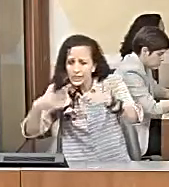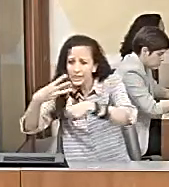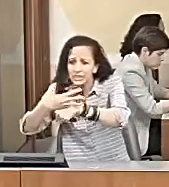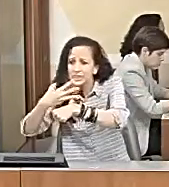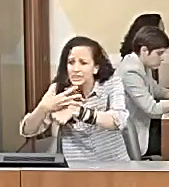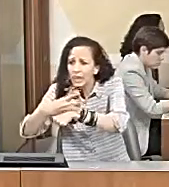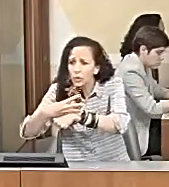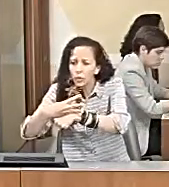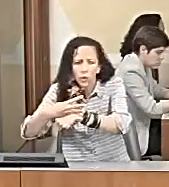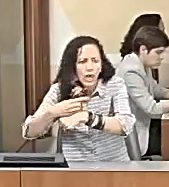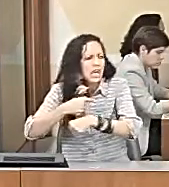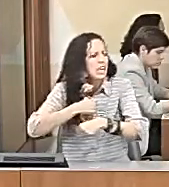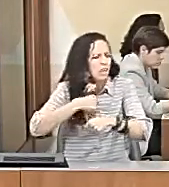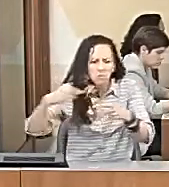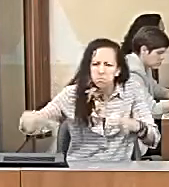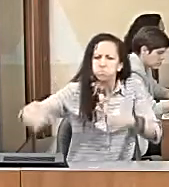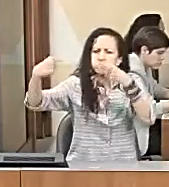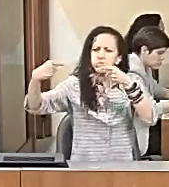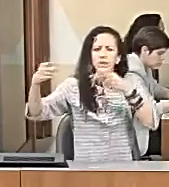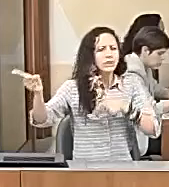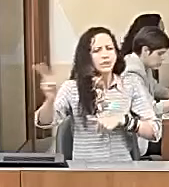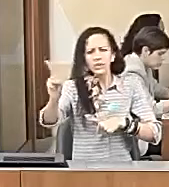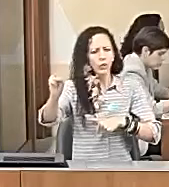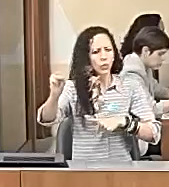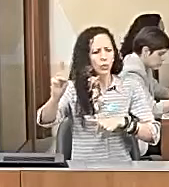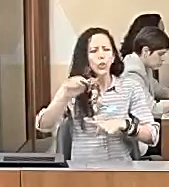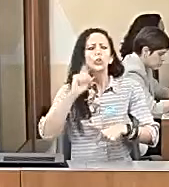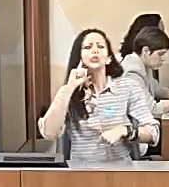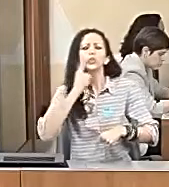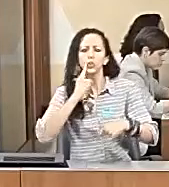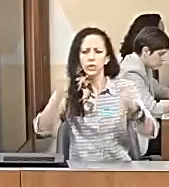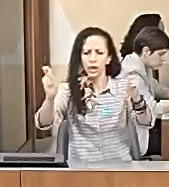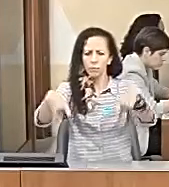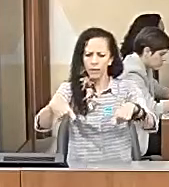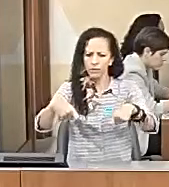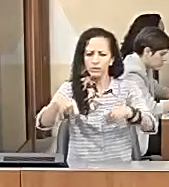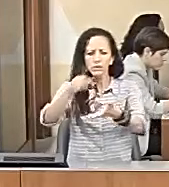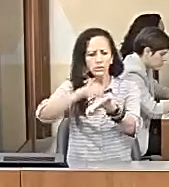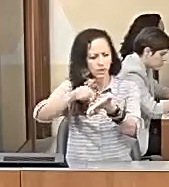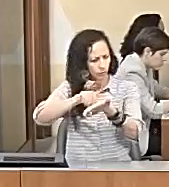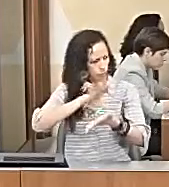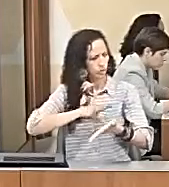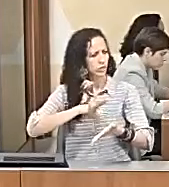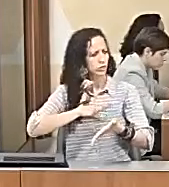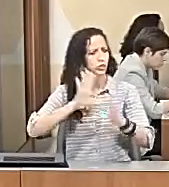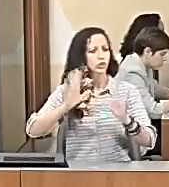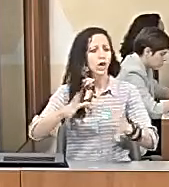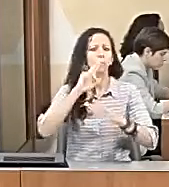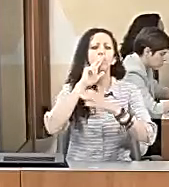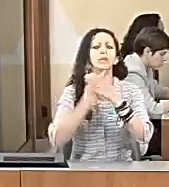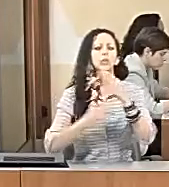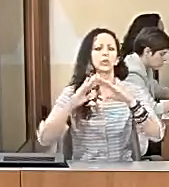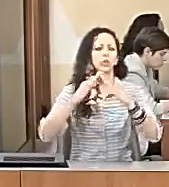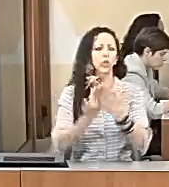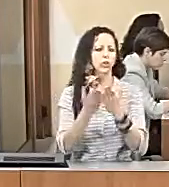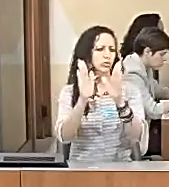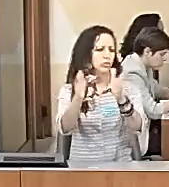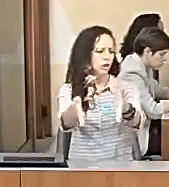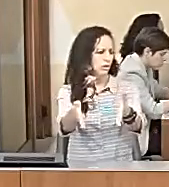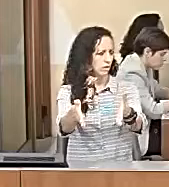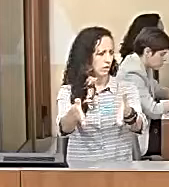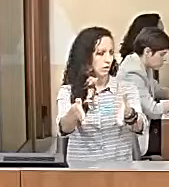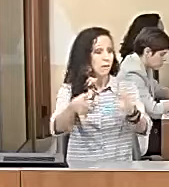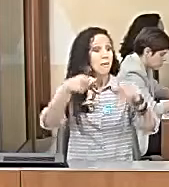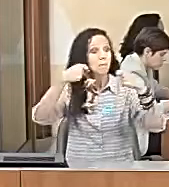que o mercado não abre esse espaço. E nós mostramos, os surdos são capazes. Nós temos o